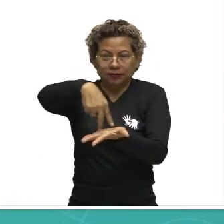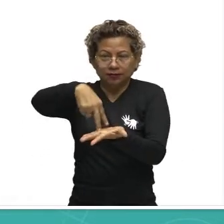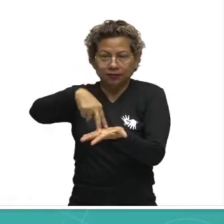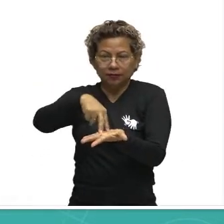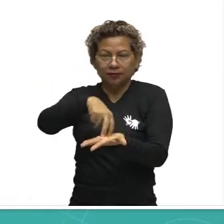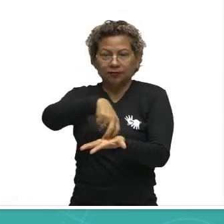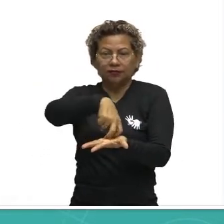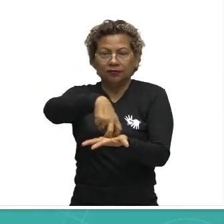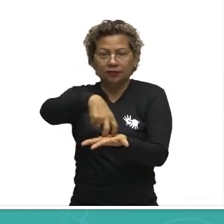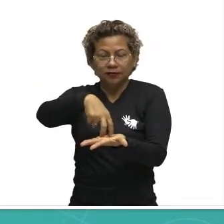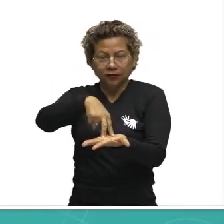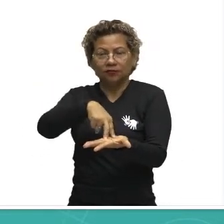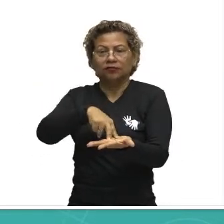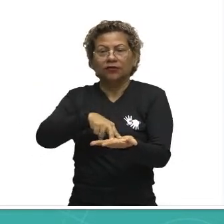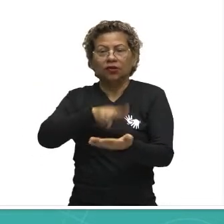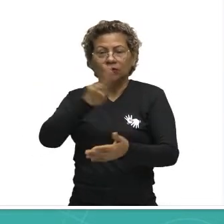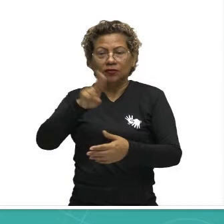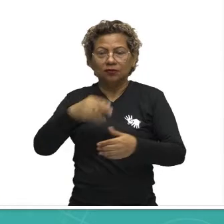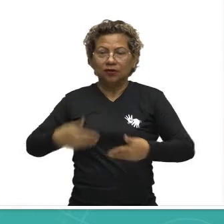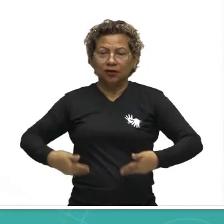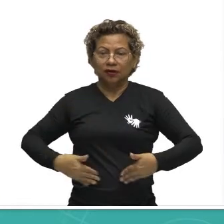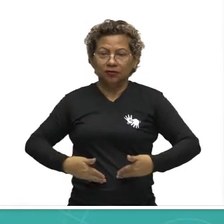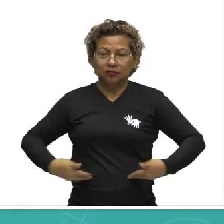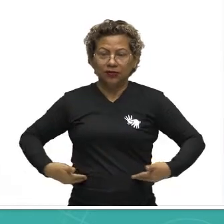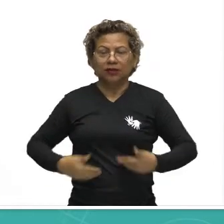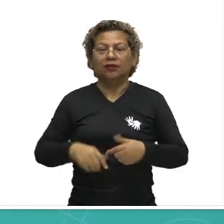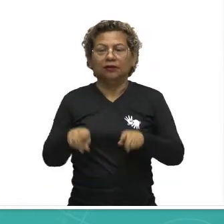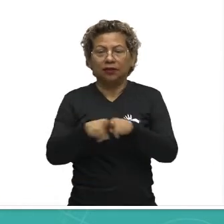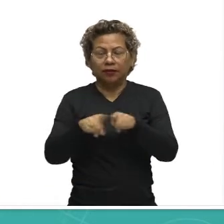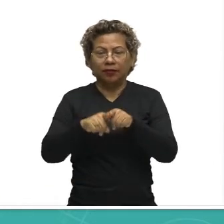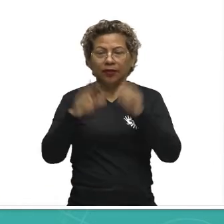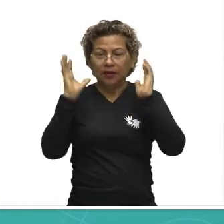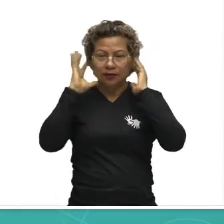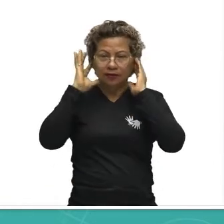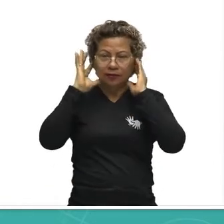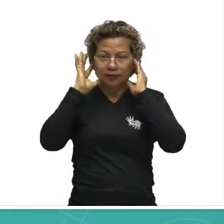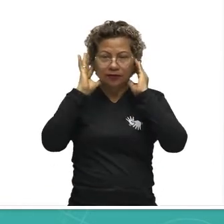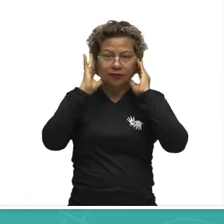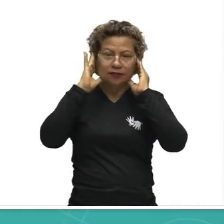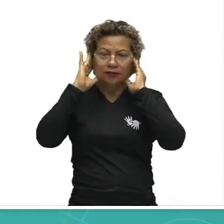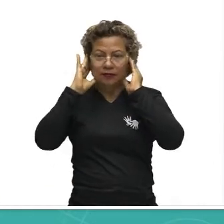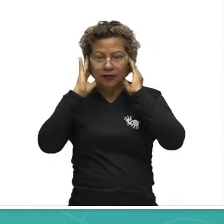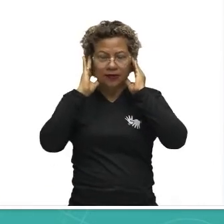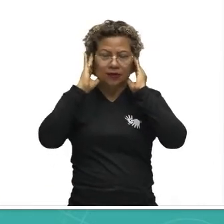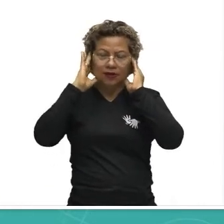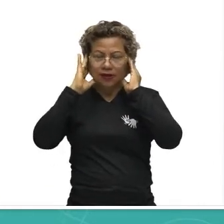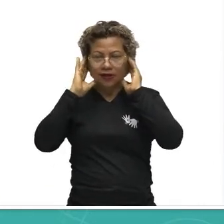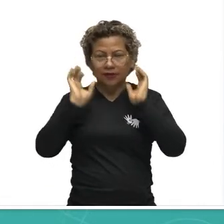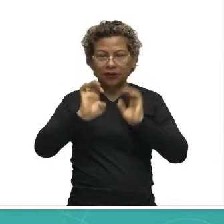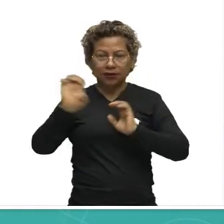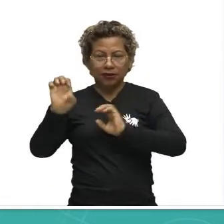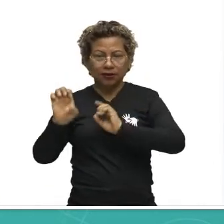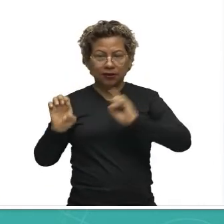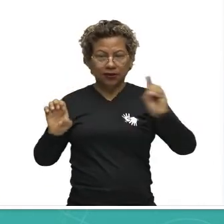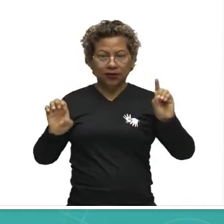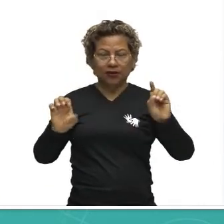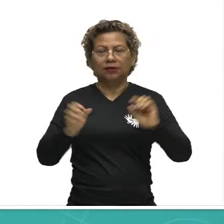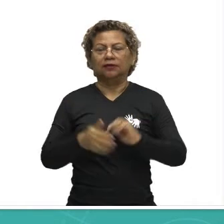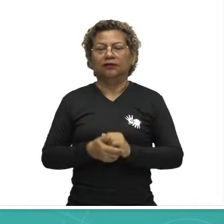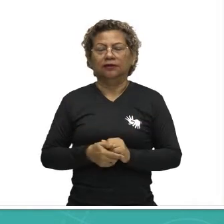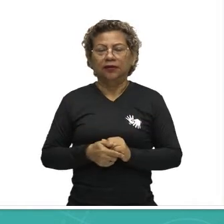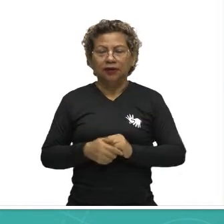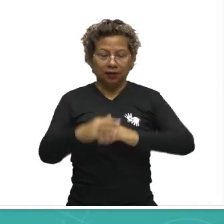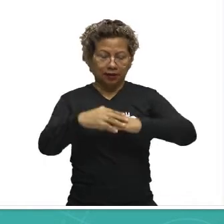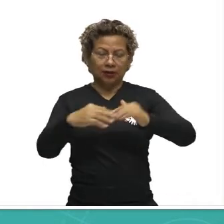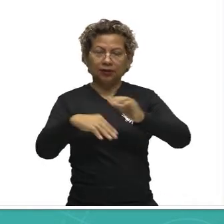esquerda com o quadril. Os movimentos com a cabeça utilizam deslocamentos para a esquerda e direita. As